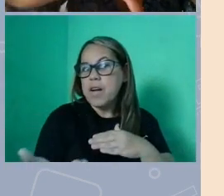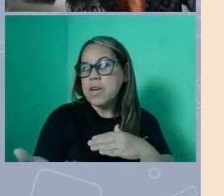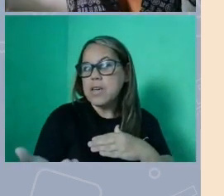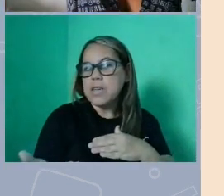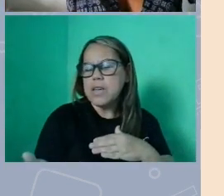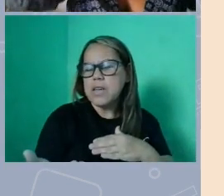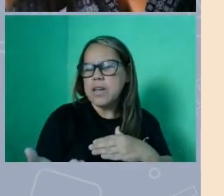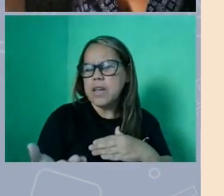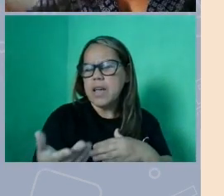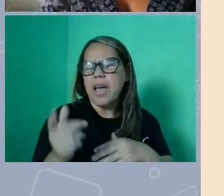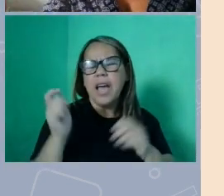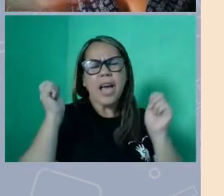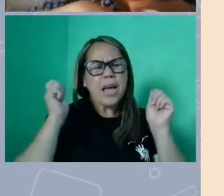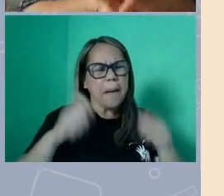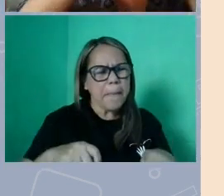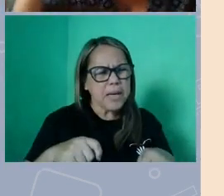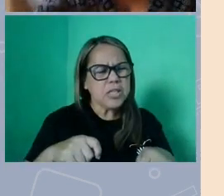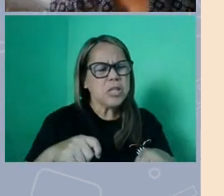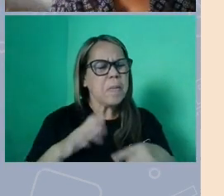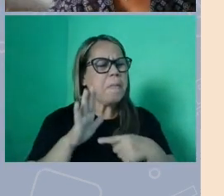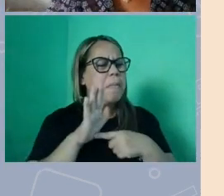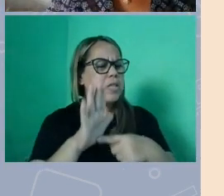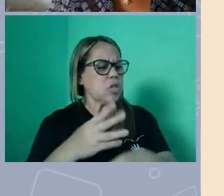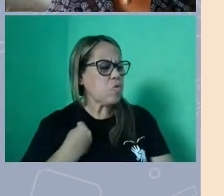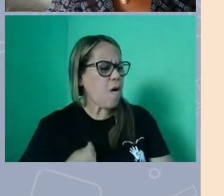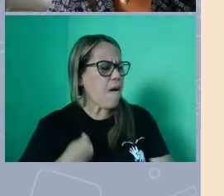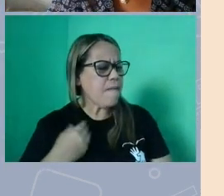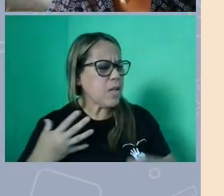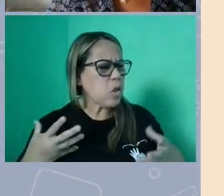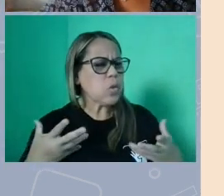capaz de mostrar sua vida como um todo de forma total